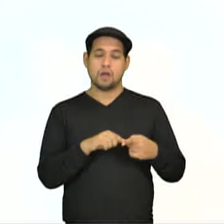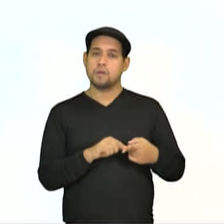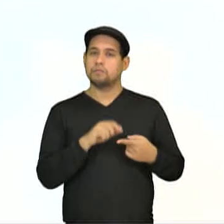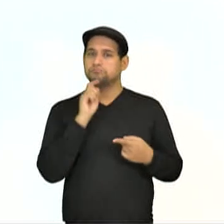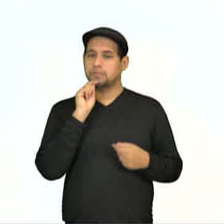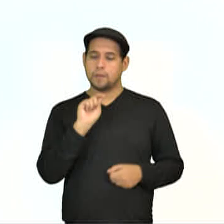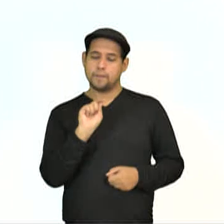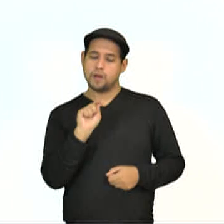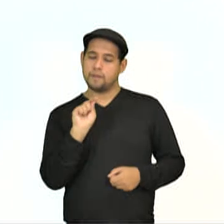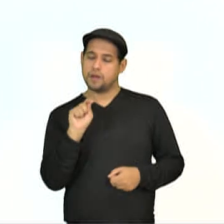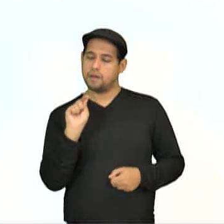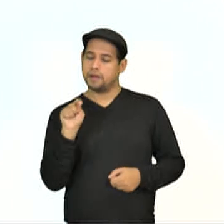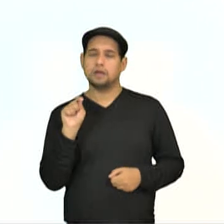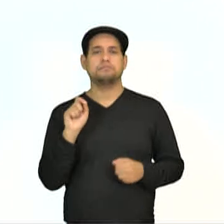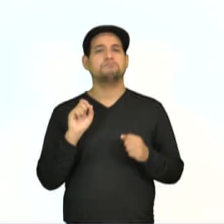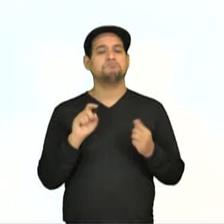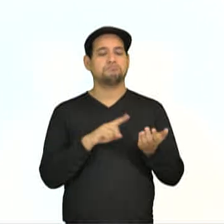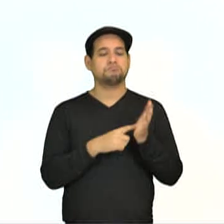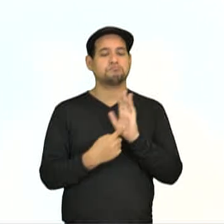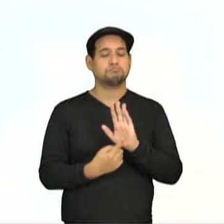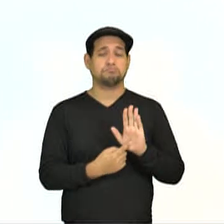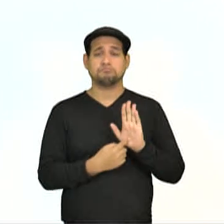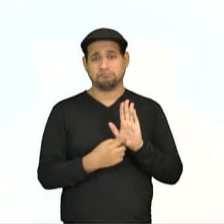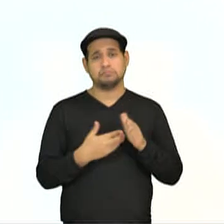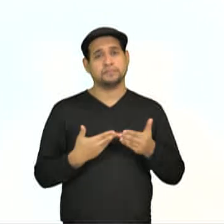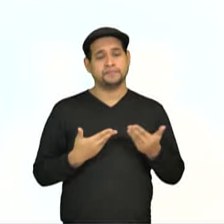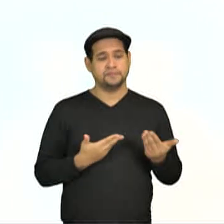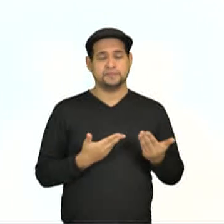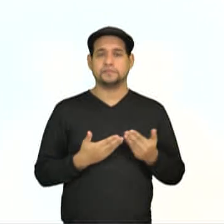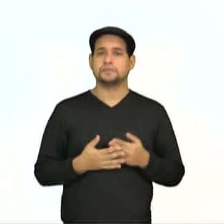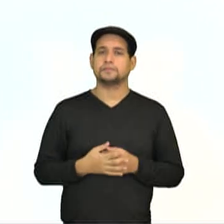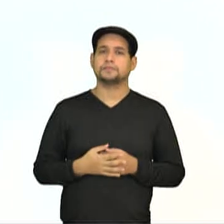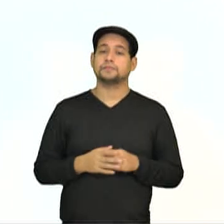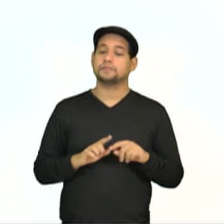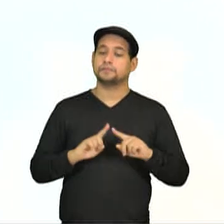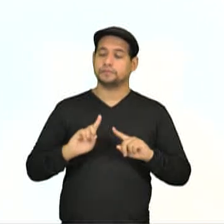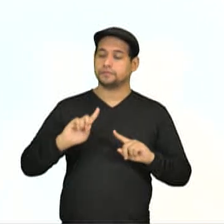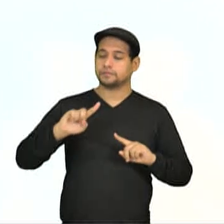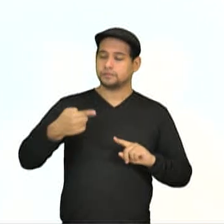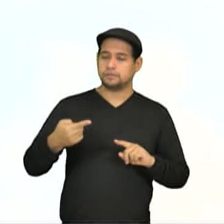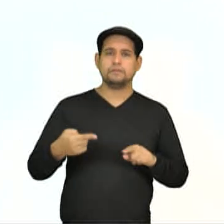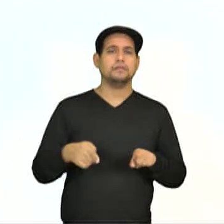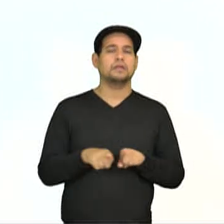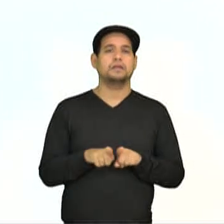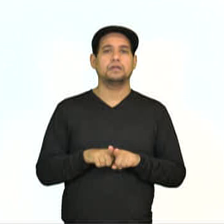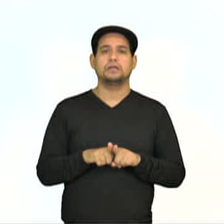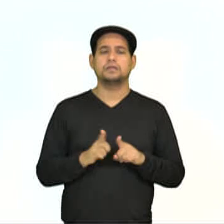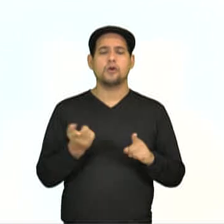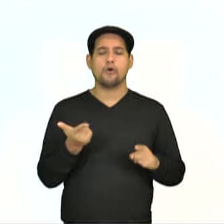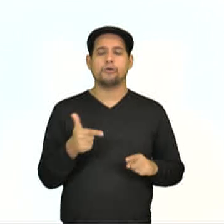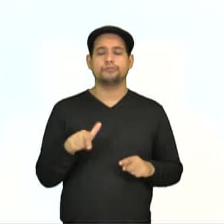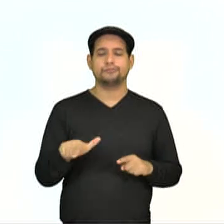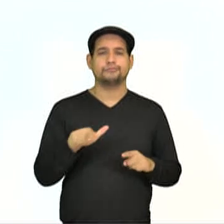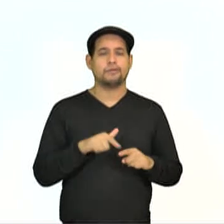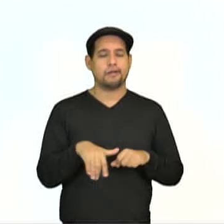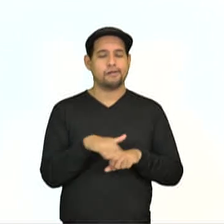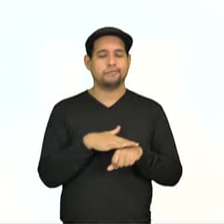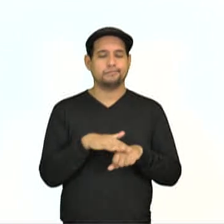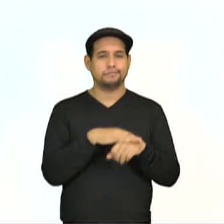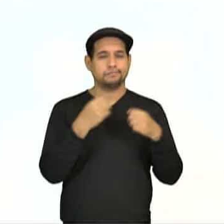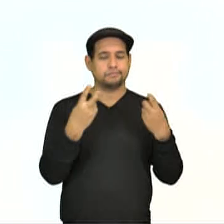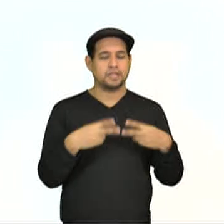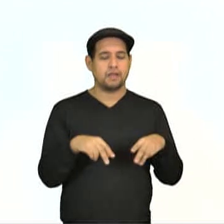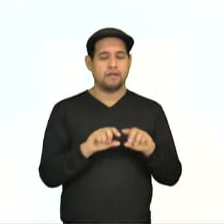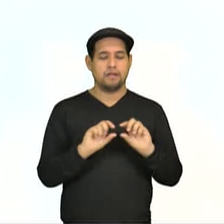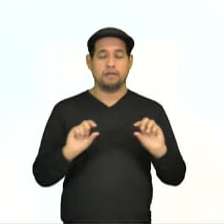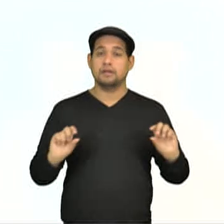aqui, né, podem estar nos indicando isso, né? Aí, na sequência, ele continua o discurso dele ali, a